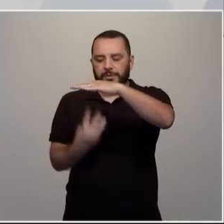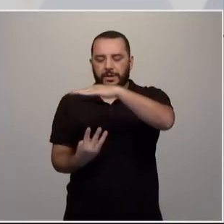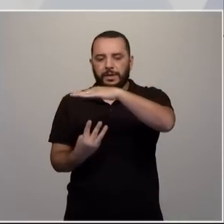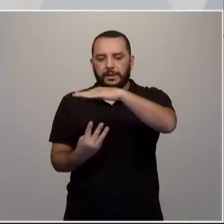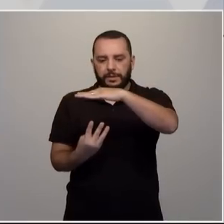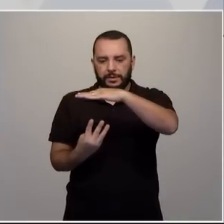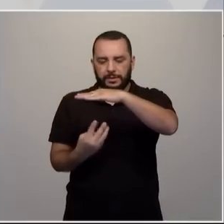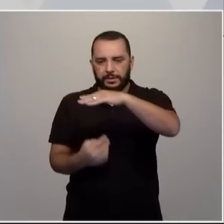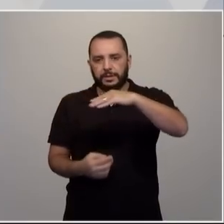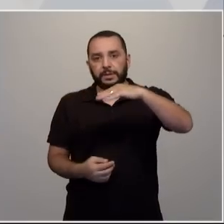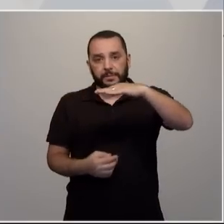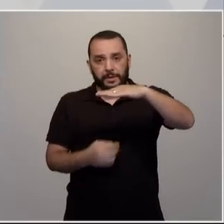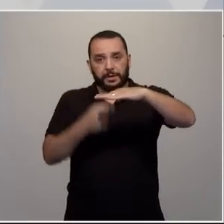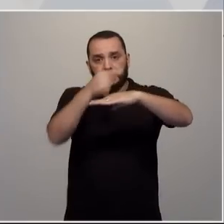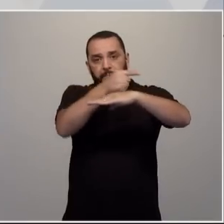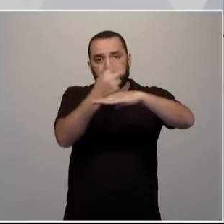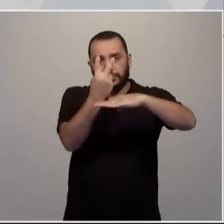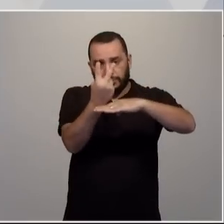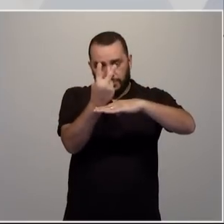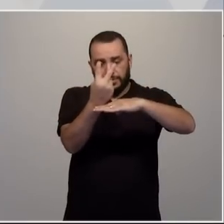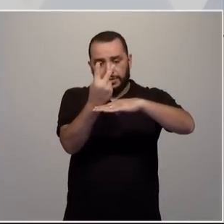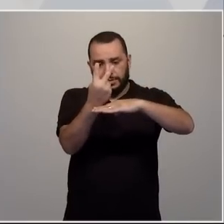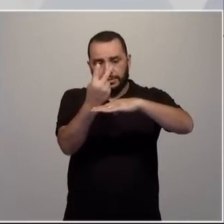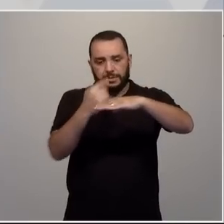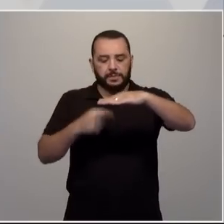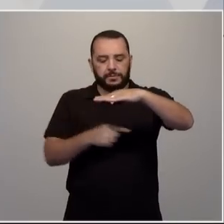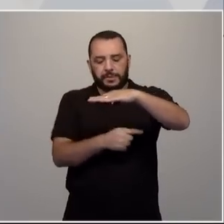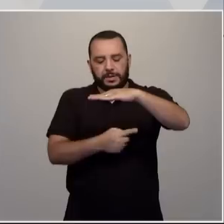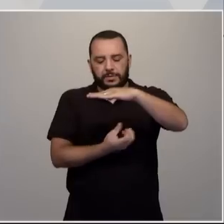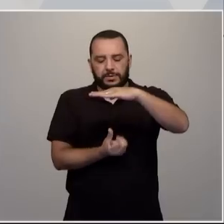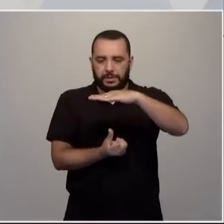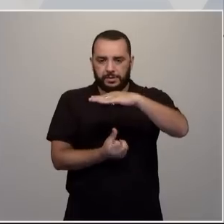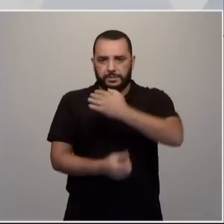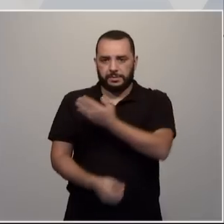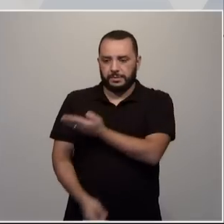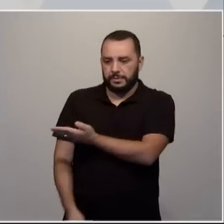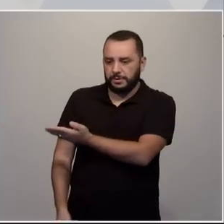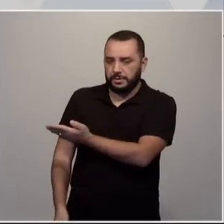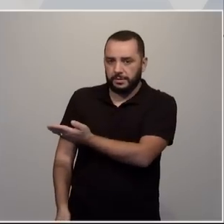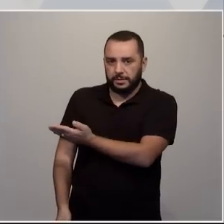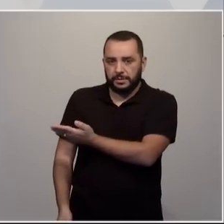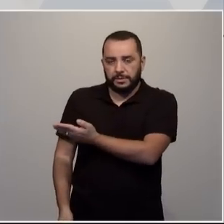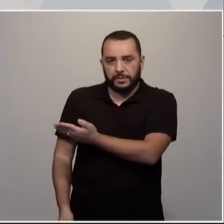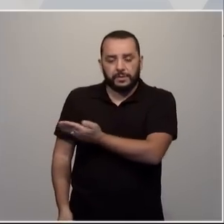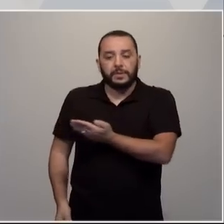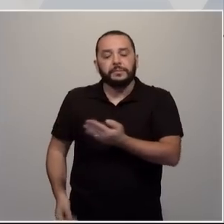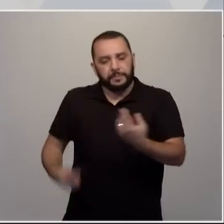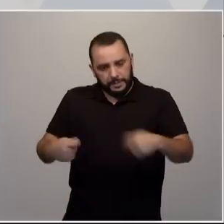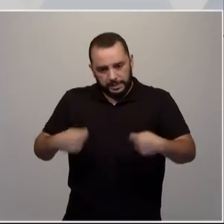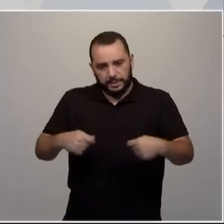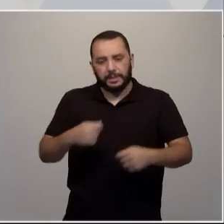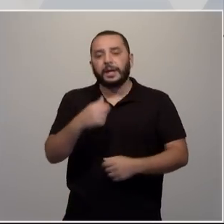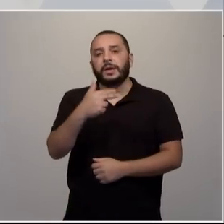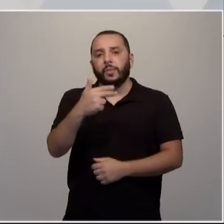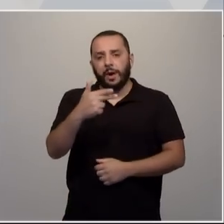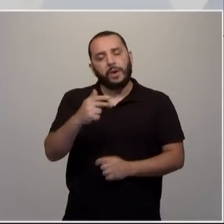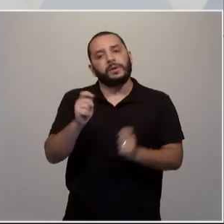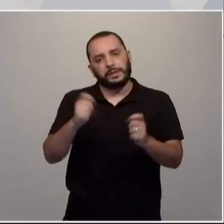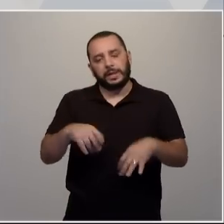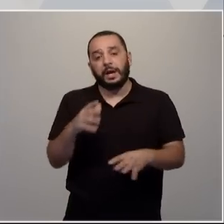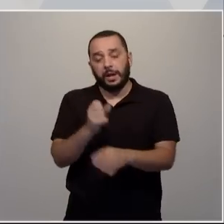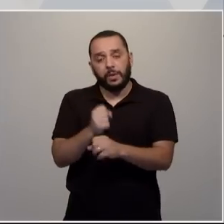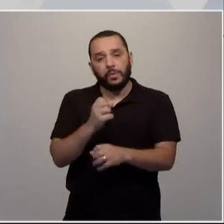6, abscissa com abscissa, ordenada com ordenada, cota com cota, tem que ser iguais. E aí eu consigo calcular o